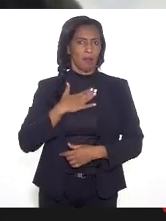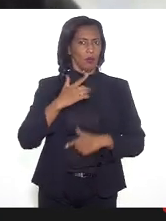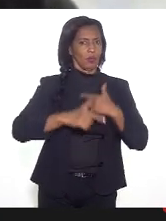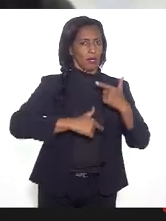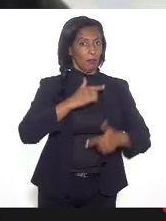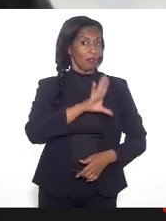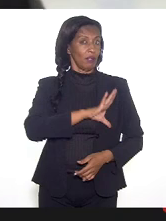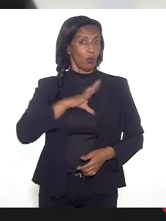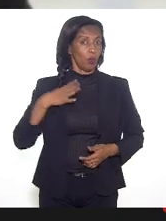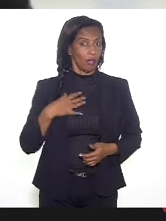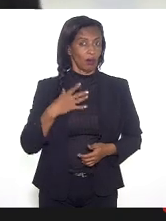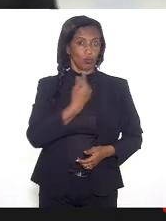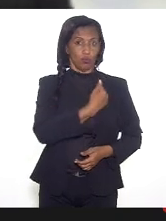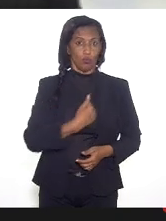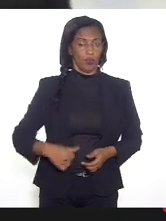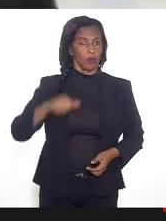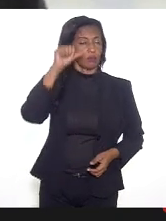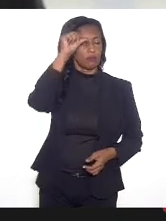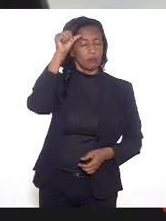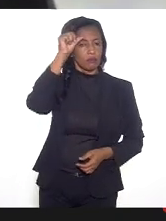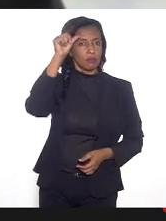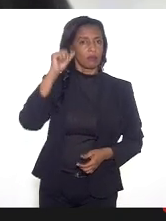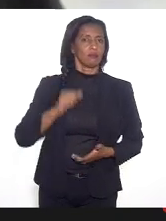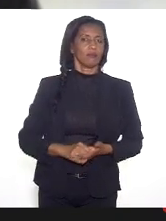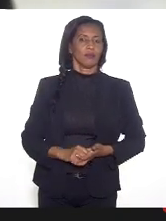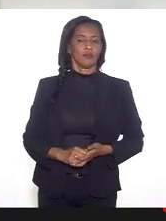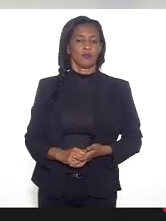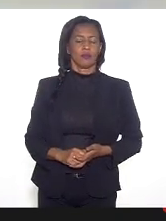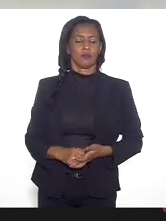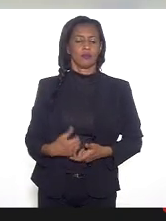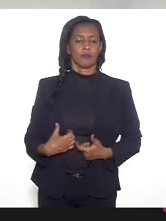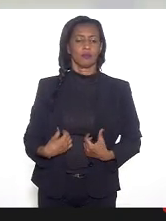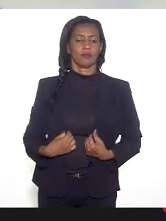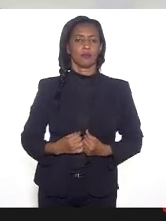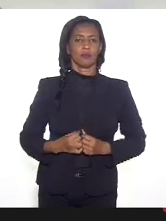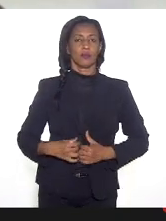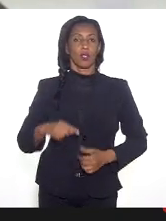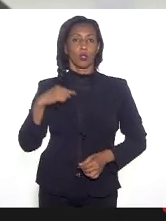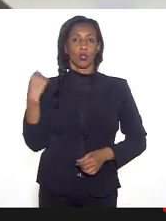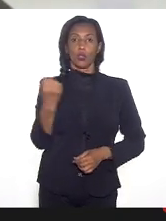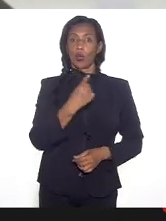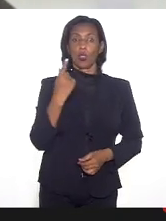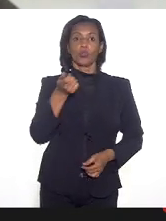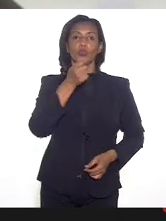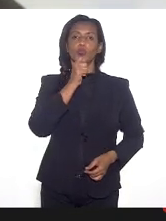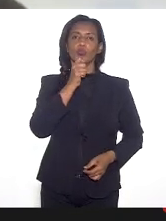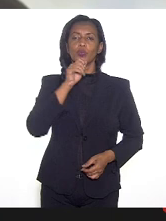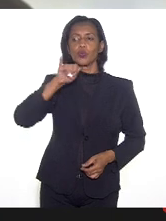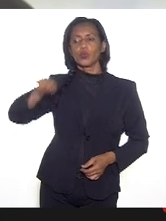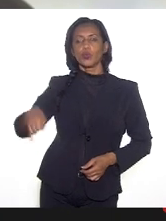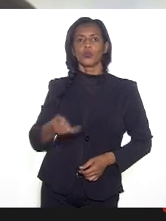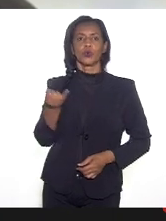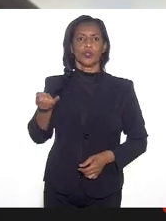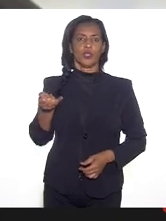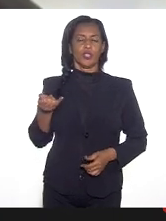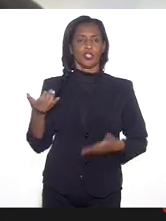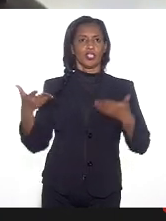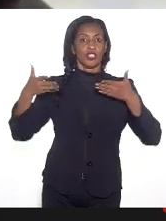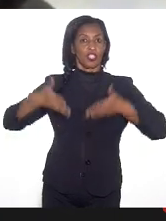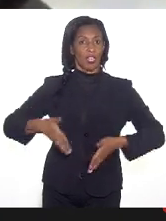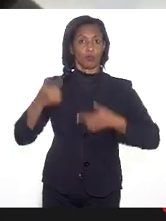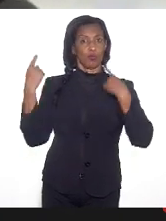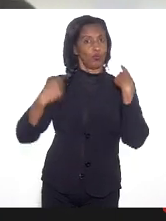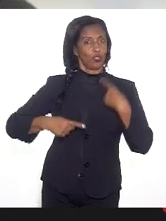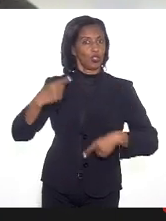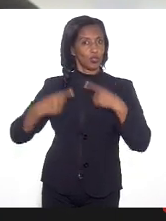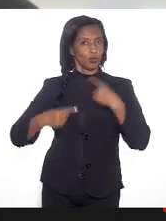da coragem do governador Cláudio Castro, da decisão do governador Cláudio Castro, nós não teríamos a possibilidade de estarmos discutindo